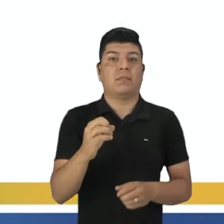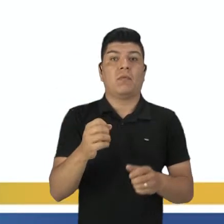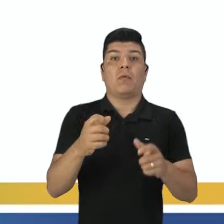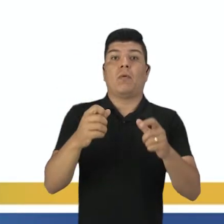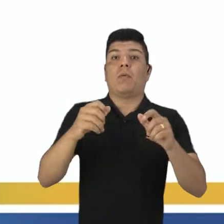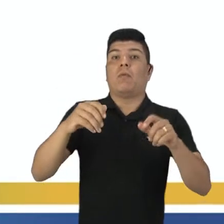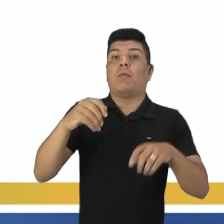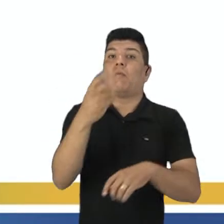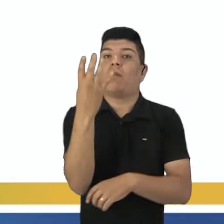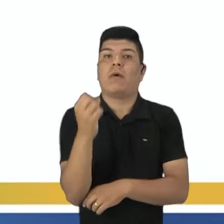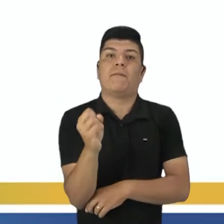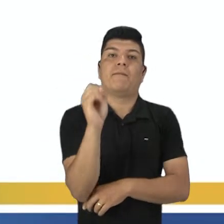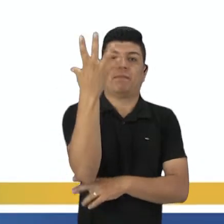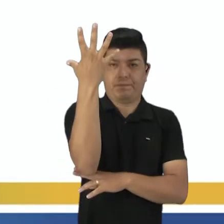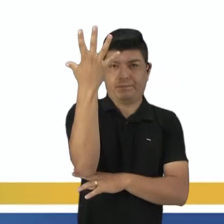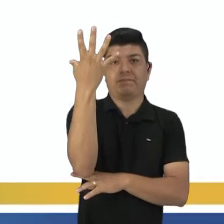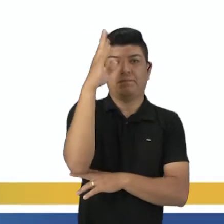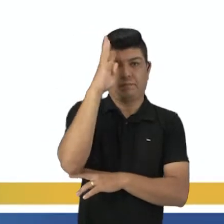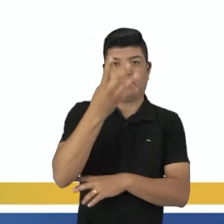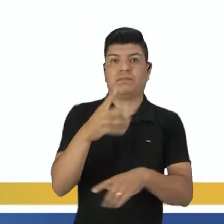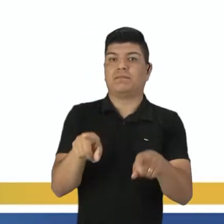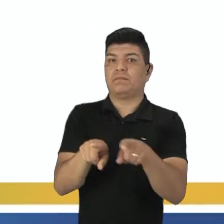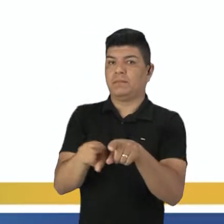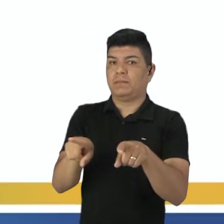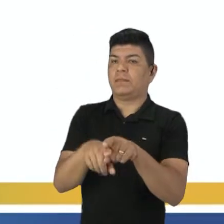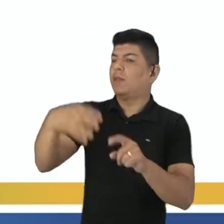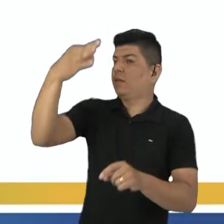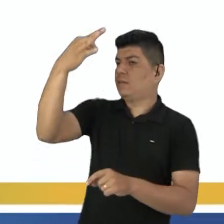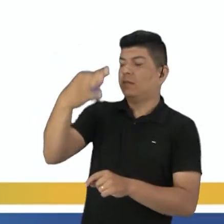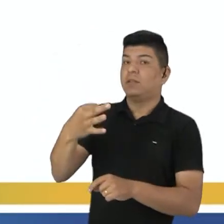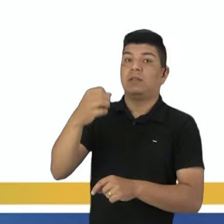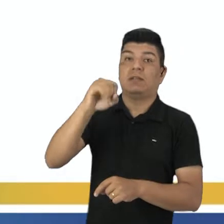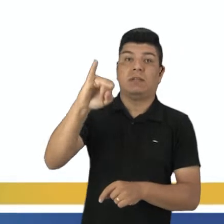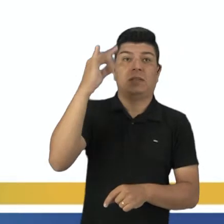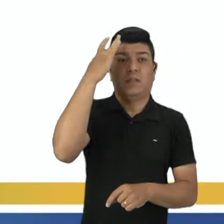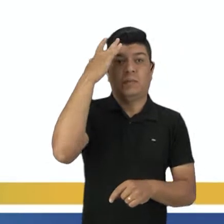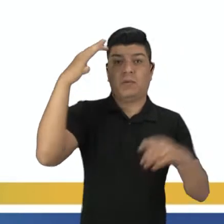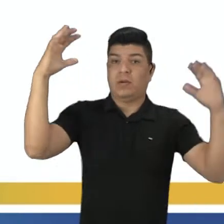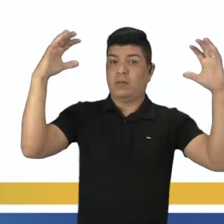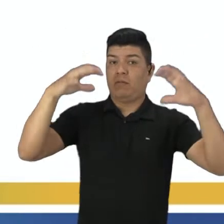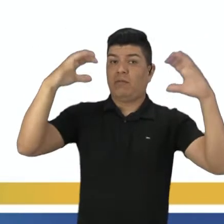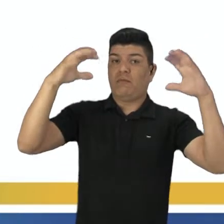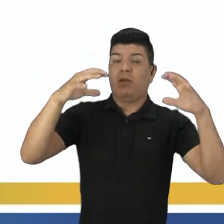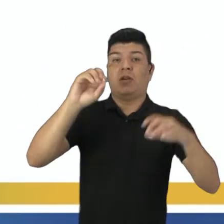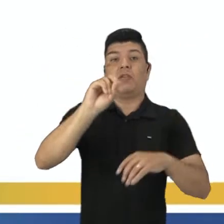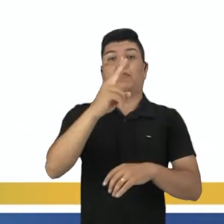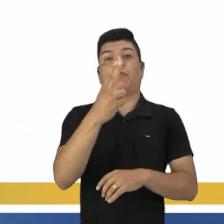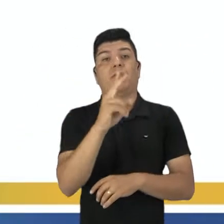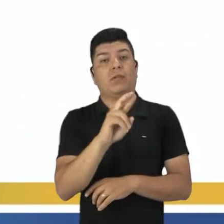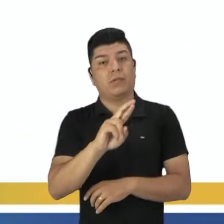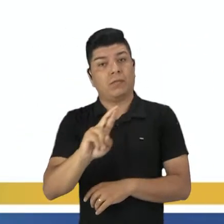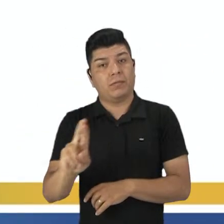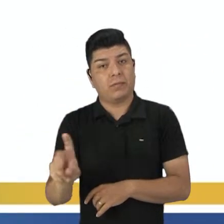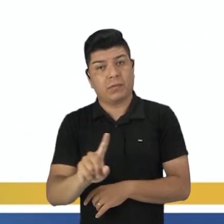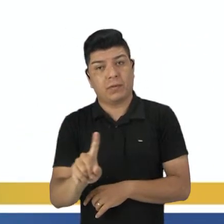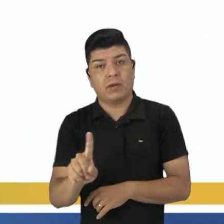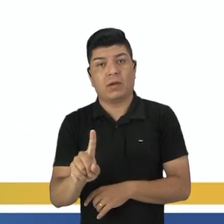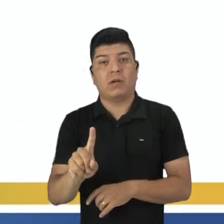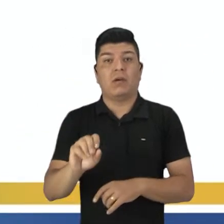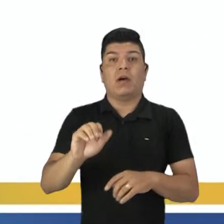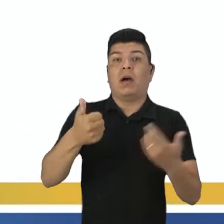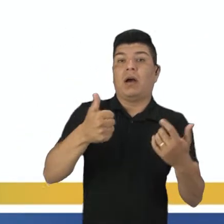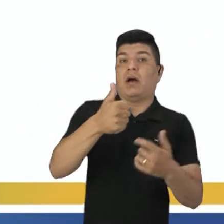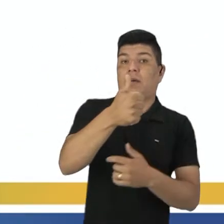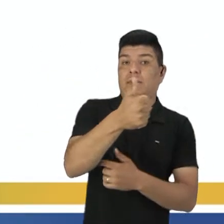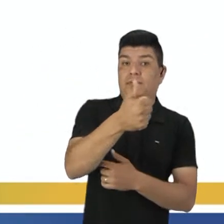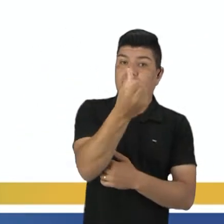ou até mesmo seus resultados. Nós não podemos afirmar se amanhã irá chover ou não. Quais serão as 6 dezenas sorteadas na